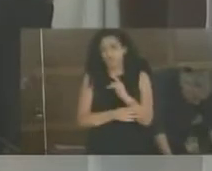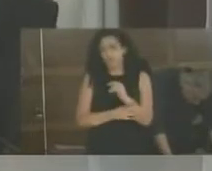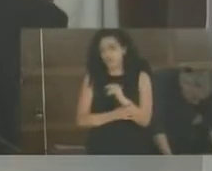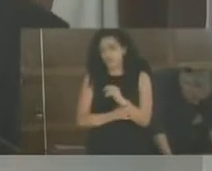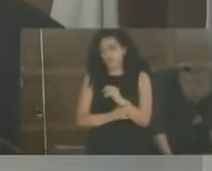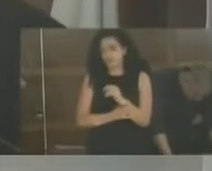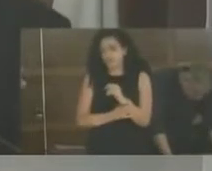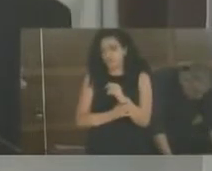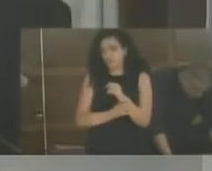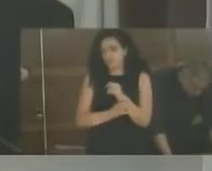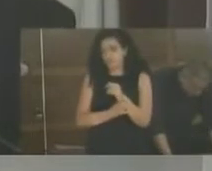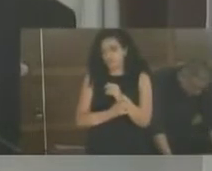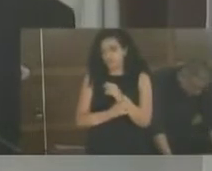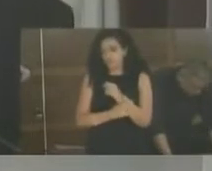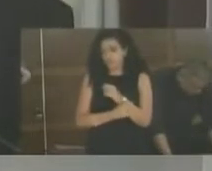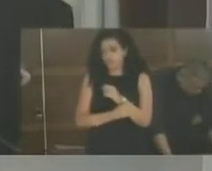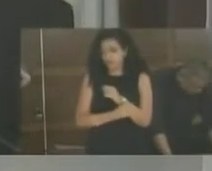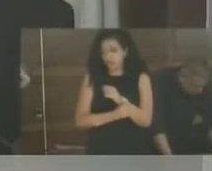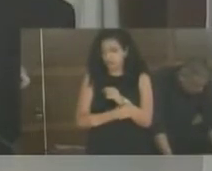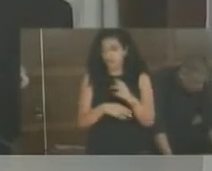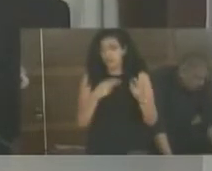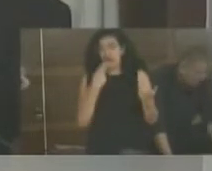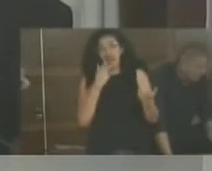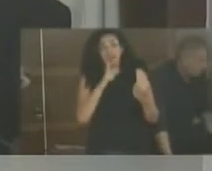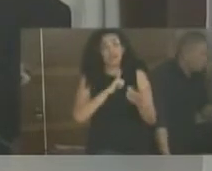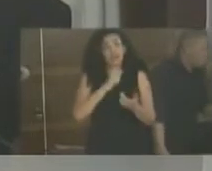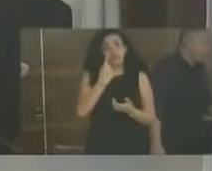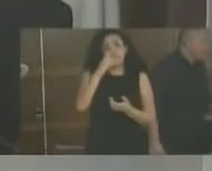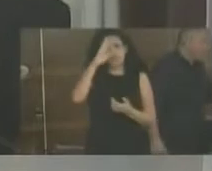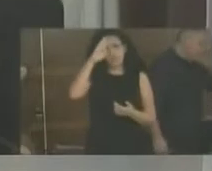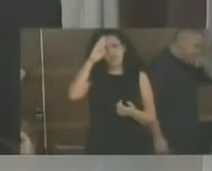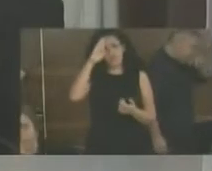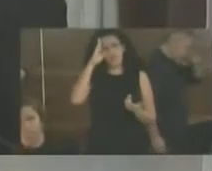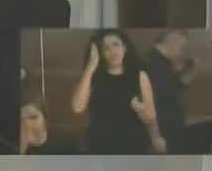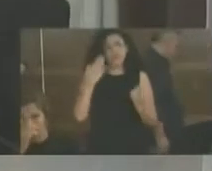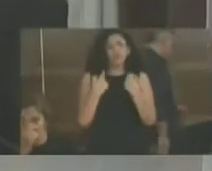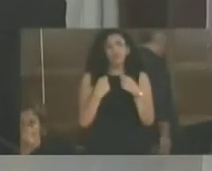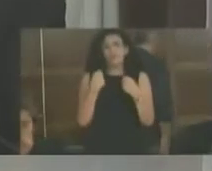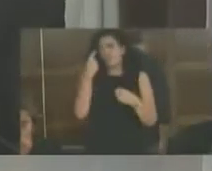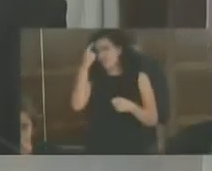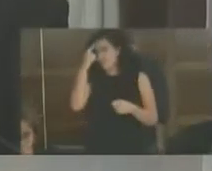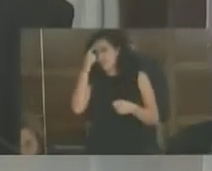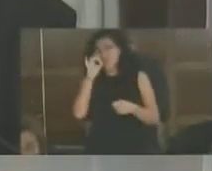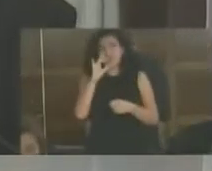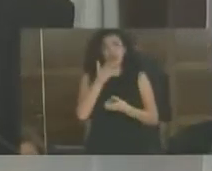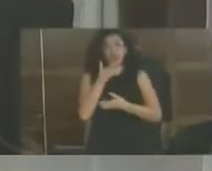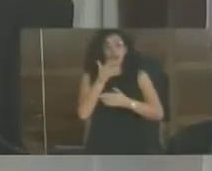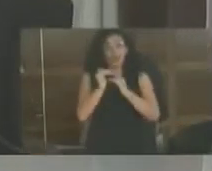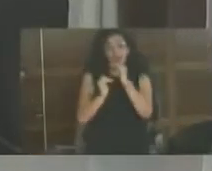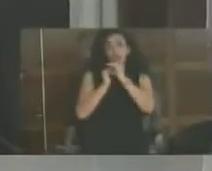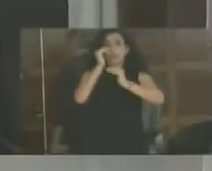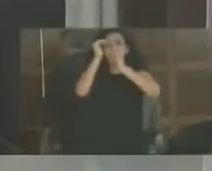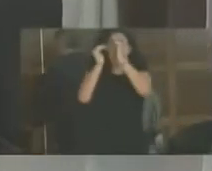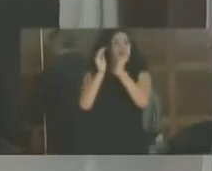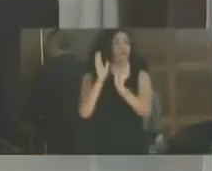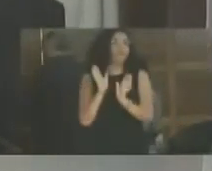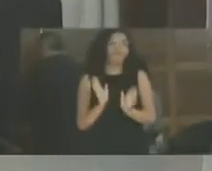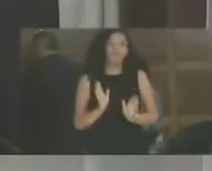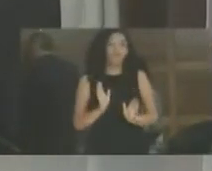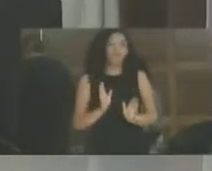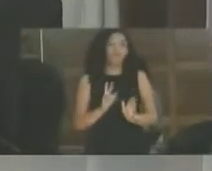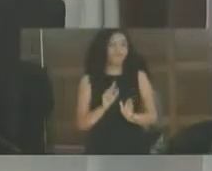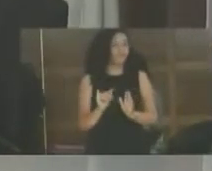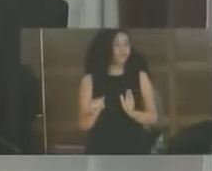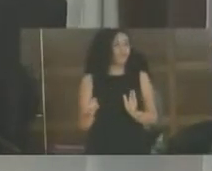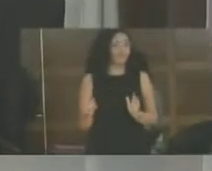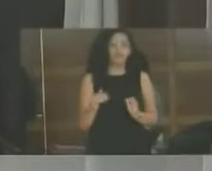Entendeu? Agora, lógico, temos um comandante, né? Ele tem que só fazer a parte dele, não ficar pensando só em ser promovido. Isso não vai levar a lugar nenhum. A